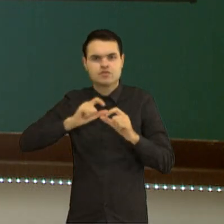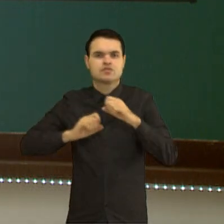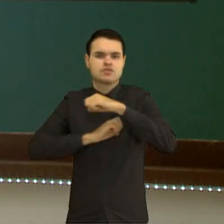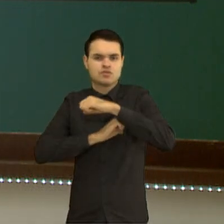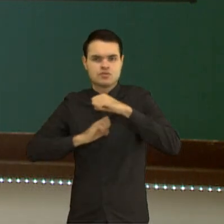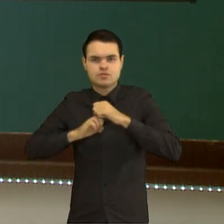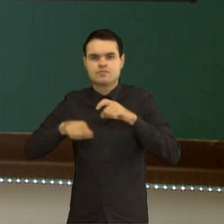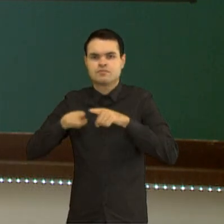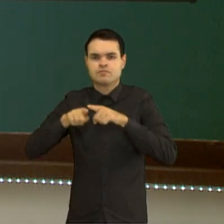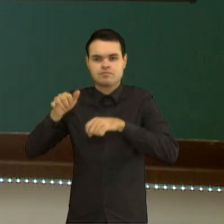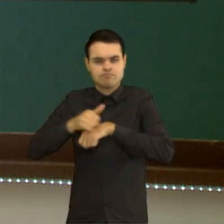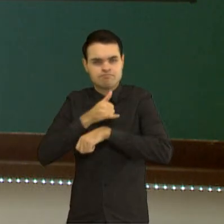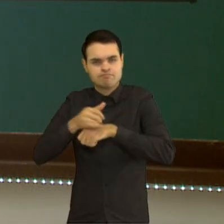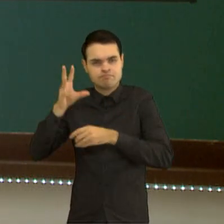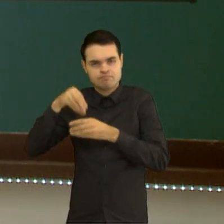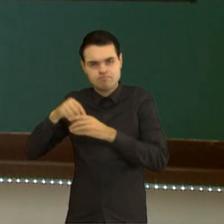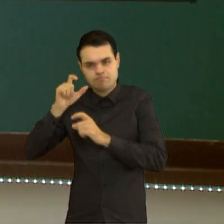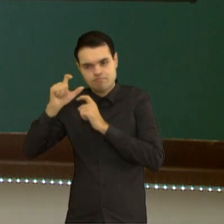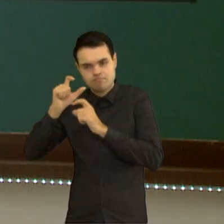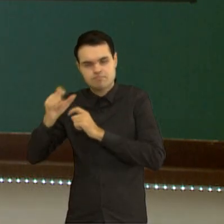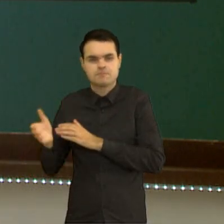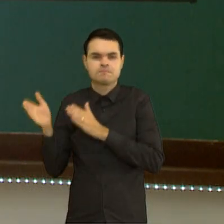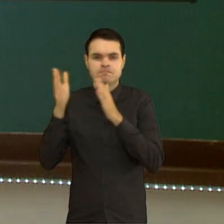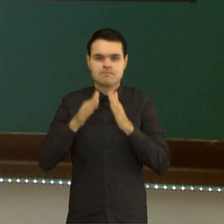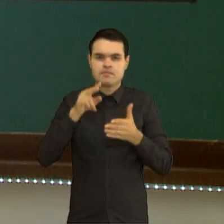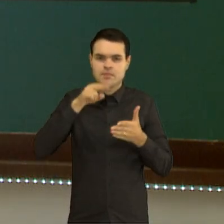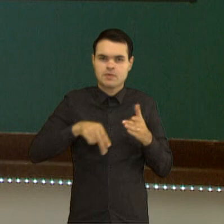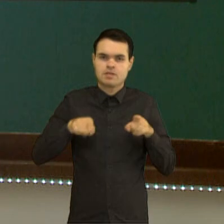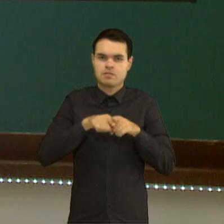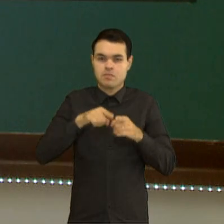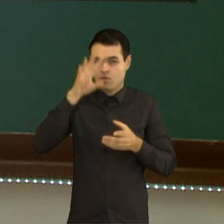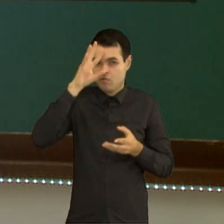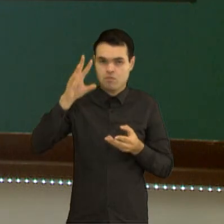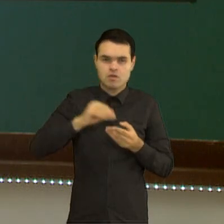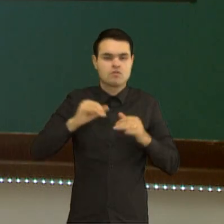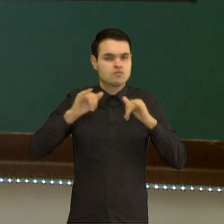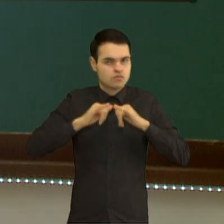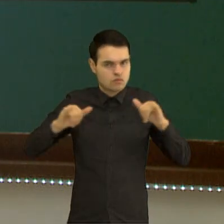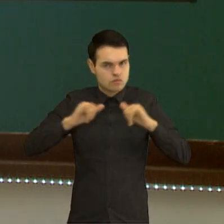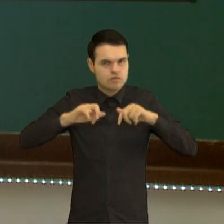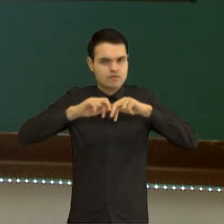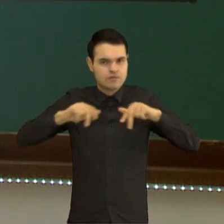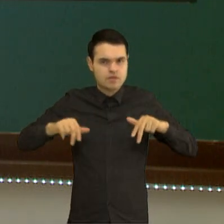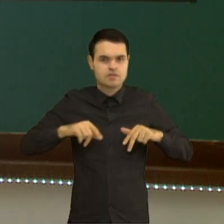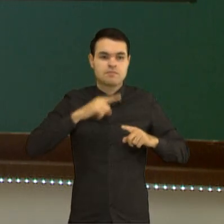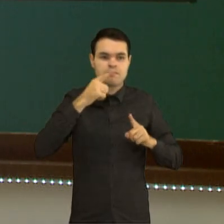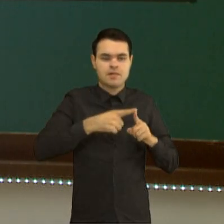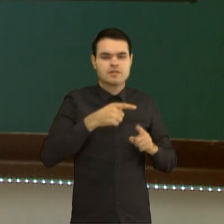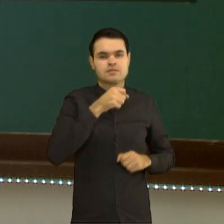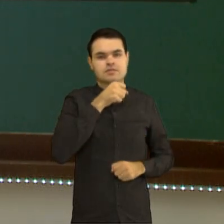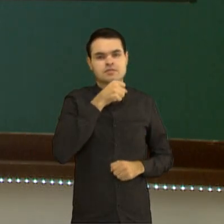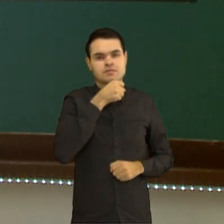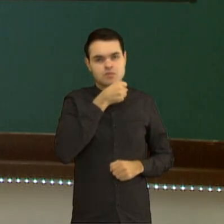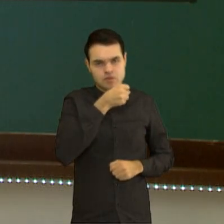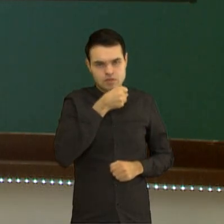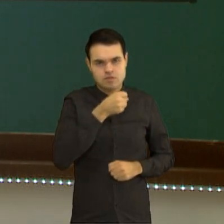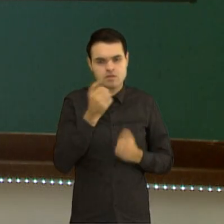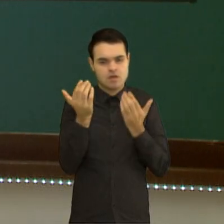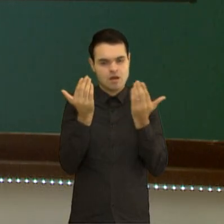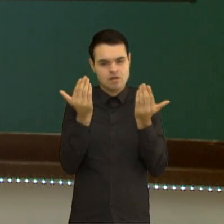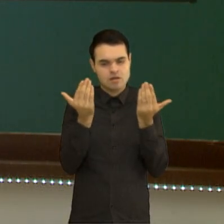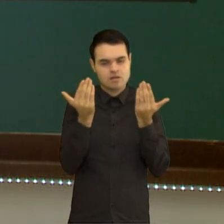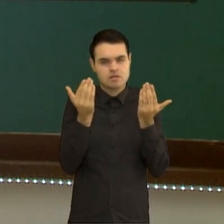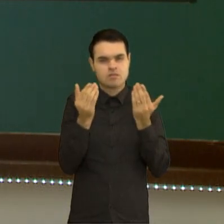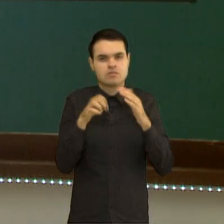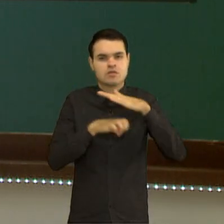recursos utilizados nas tiras, nós lemos e interpretamos notícias e reportagens. Analisamos